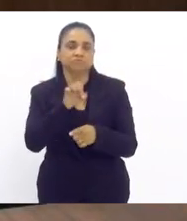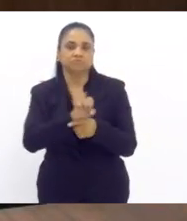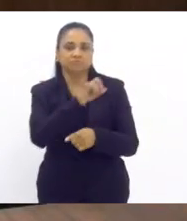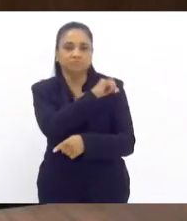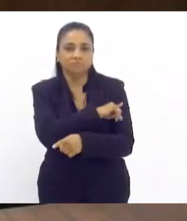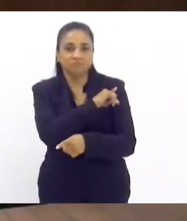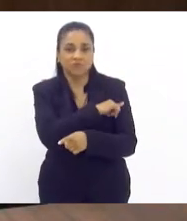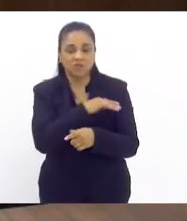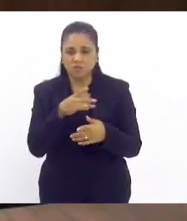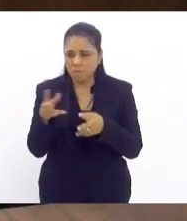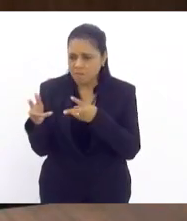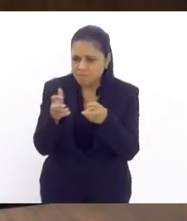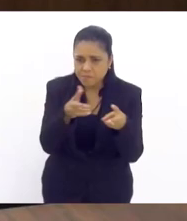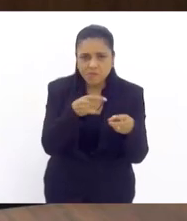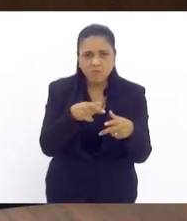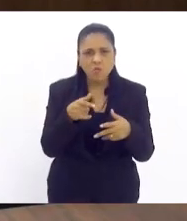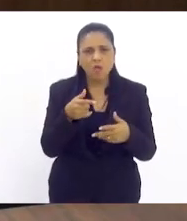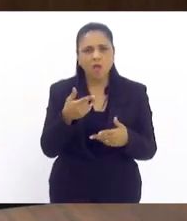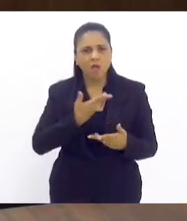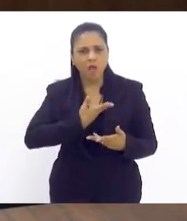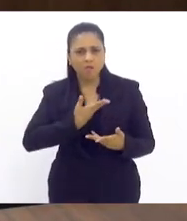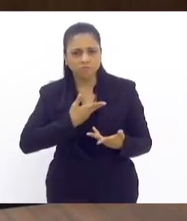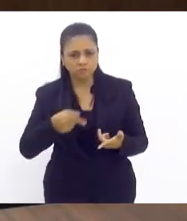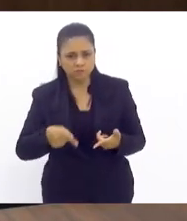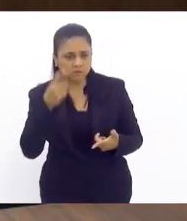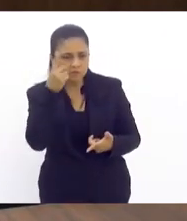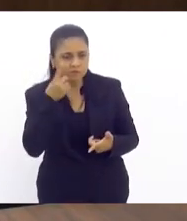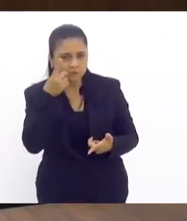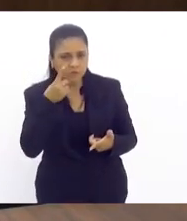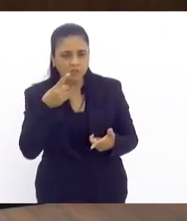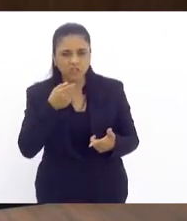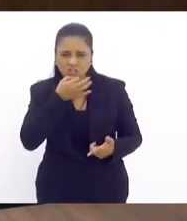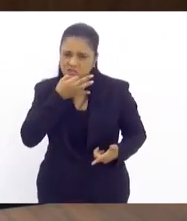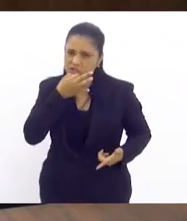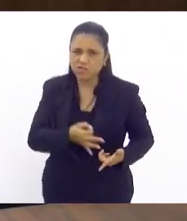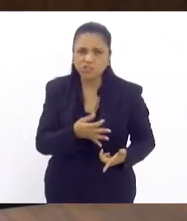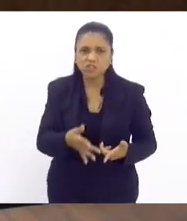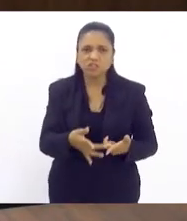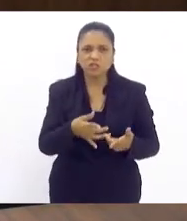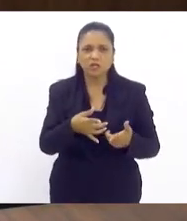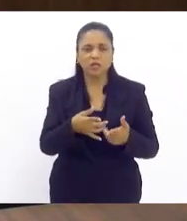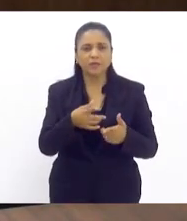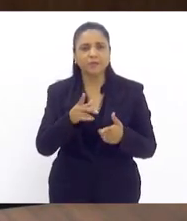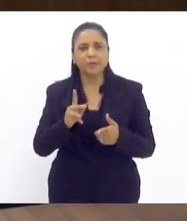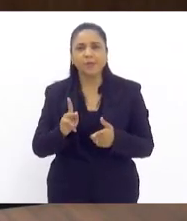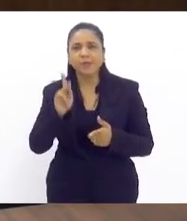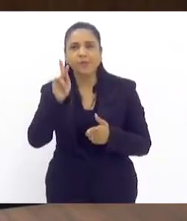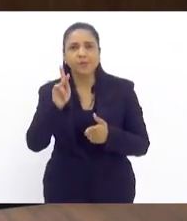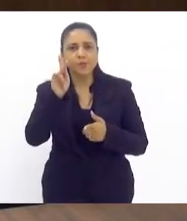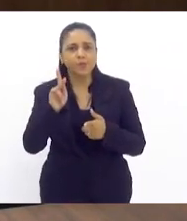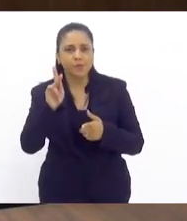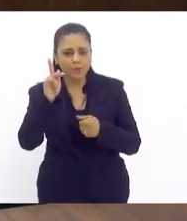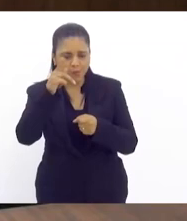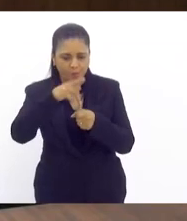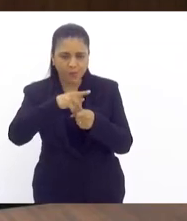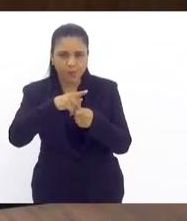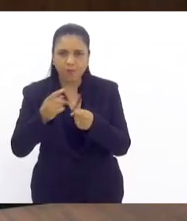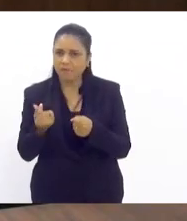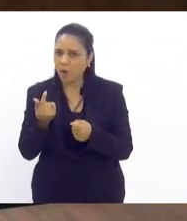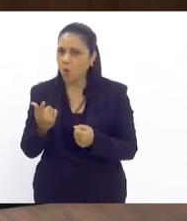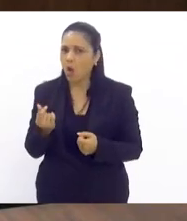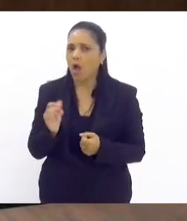quererem criticar que o governador, no ano passado, devido ao combustível estar muito alto, o governador fez uma medida